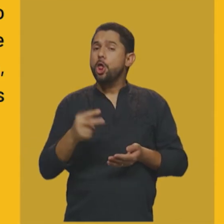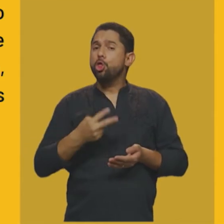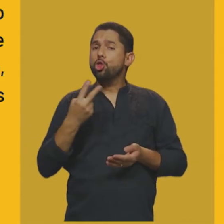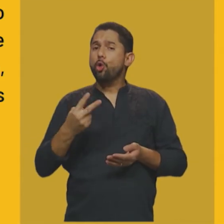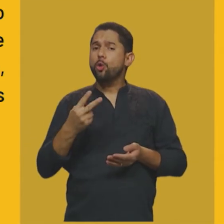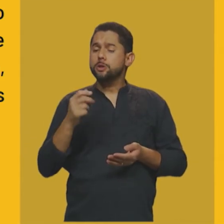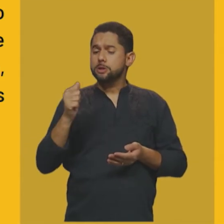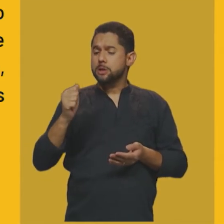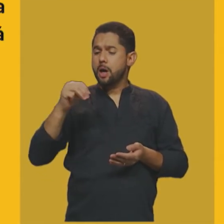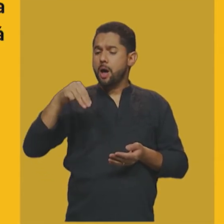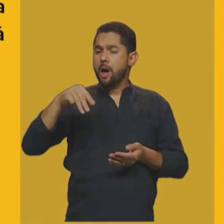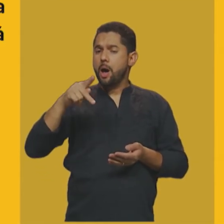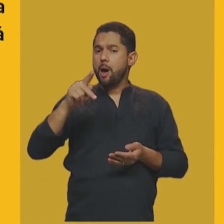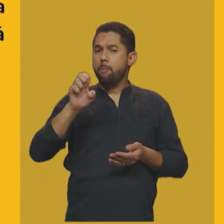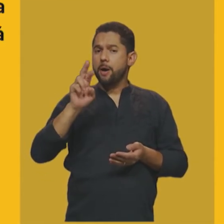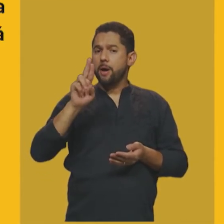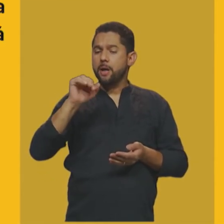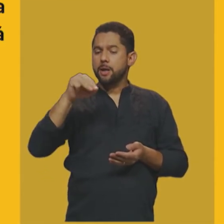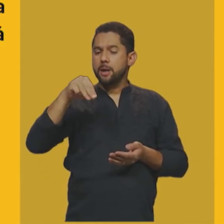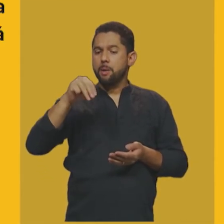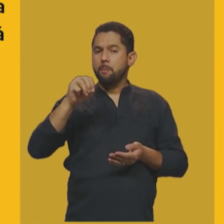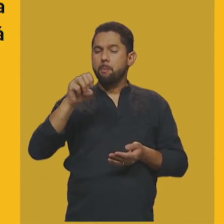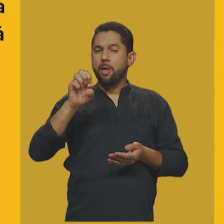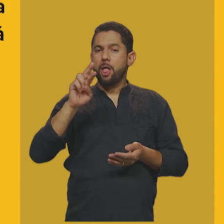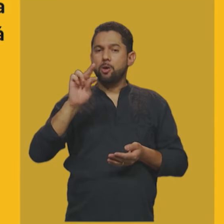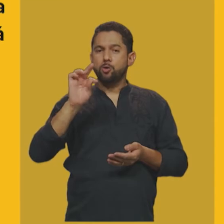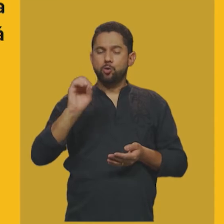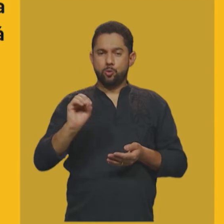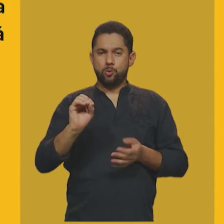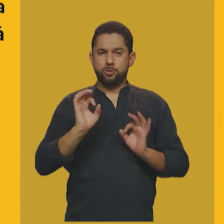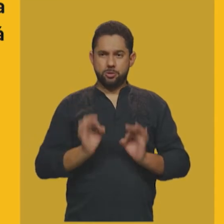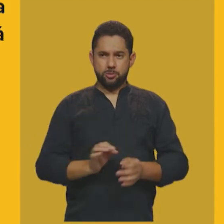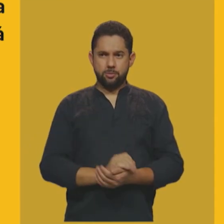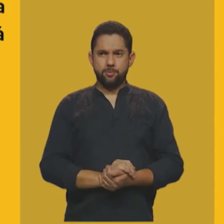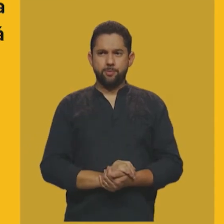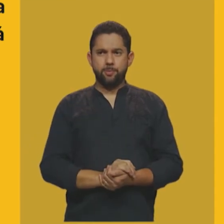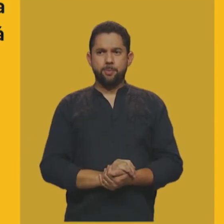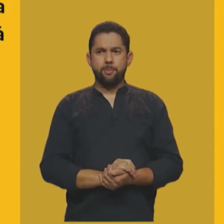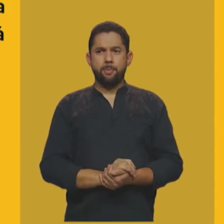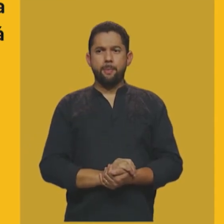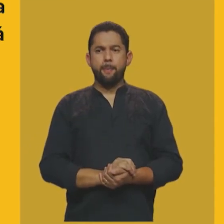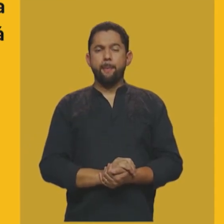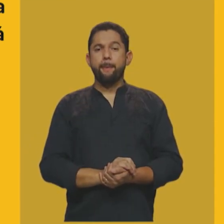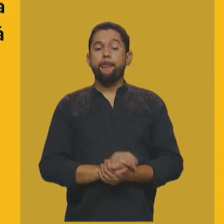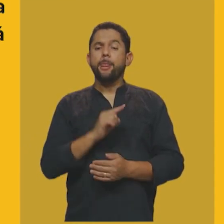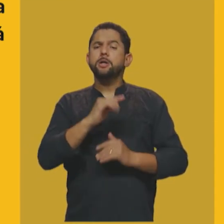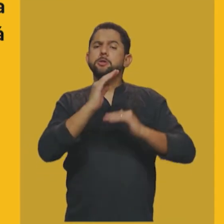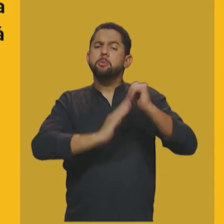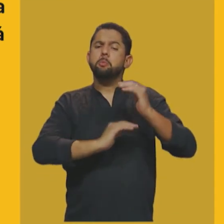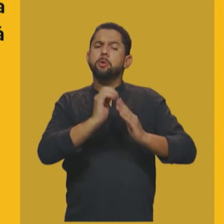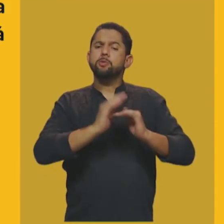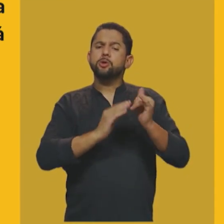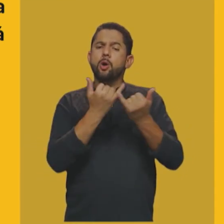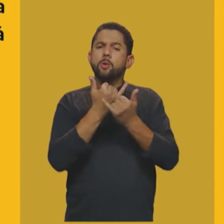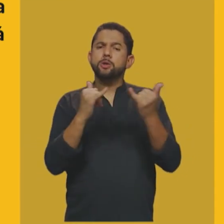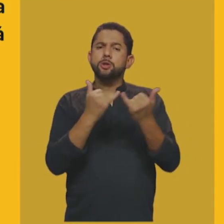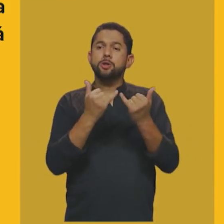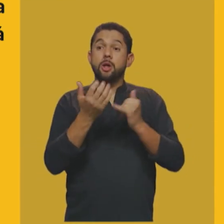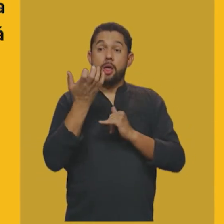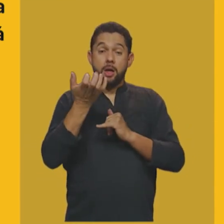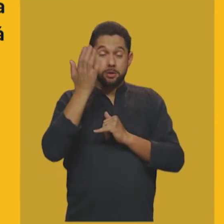Bom, então veja bem a situação. O eletricista, ele quer medir a diferença